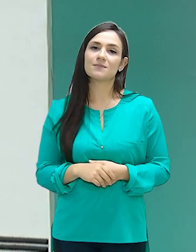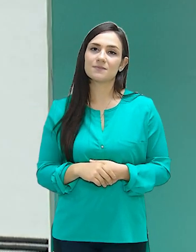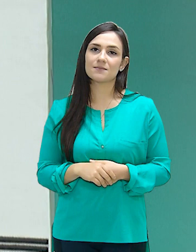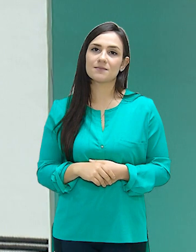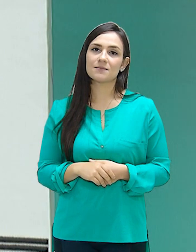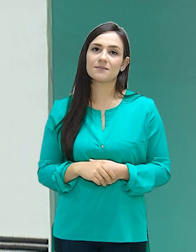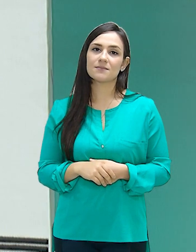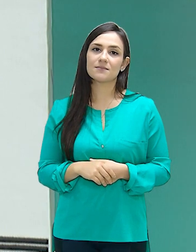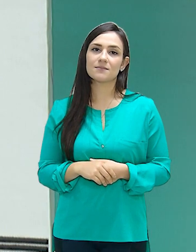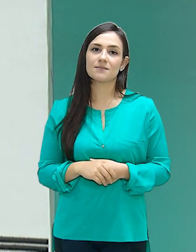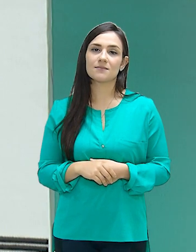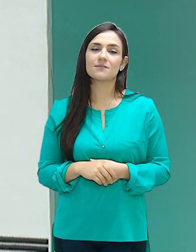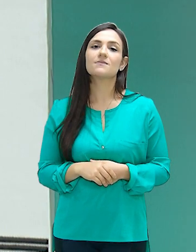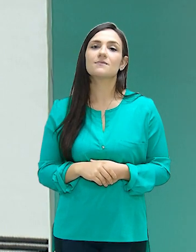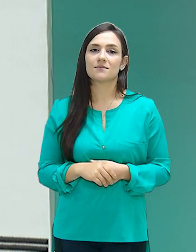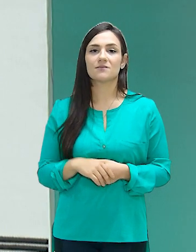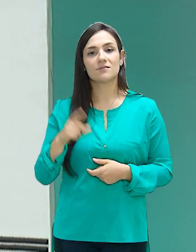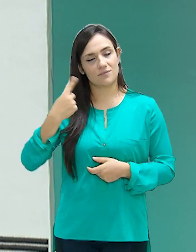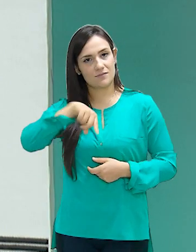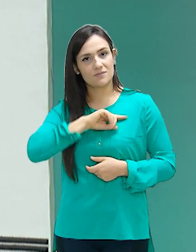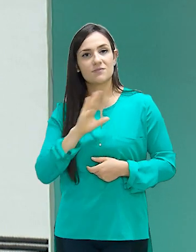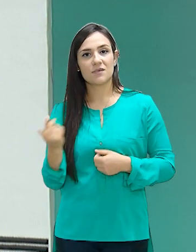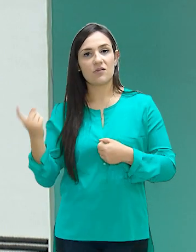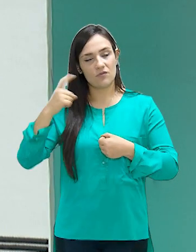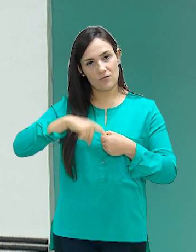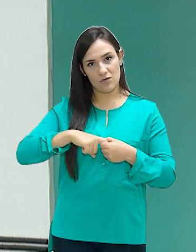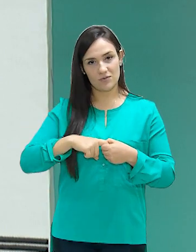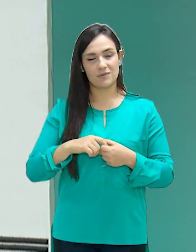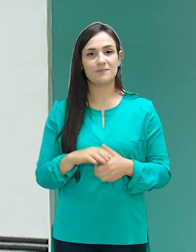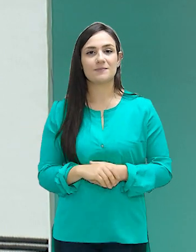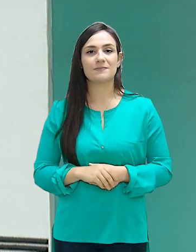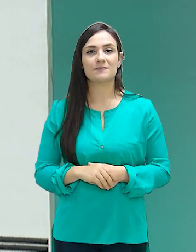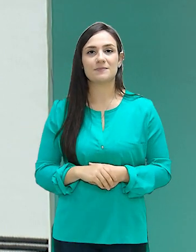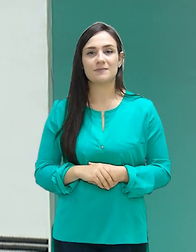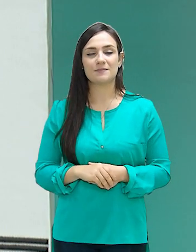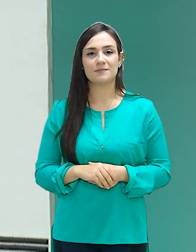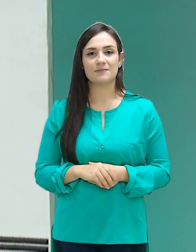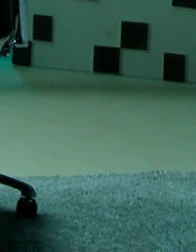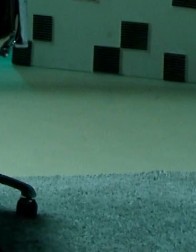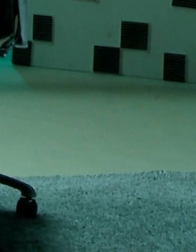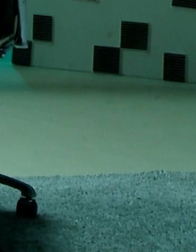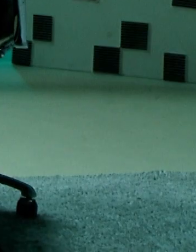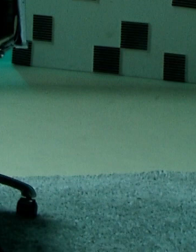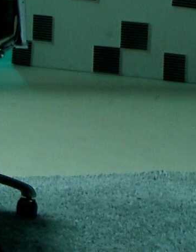ficamos por aqui no Considerações e estaremos de volta no próximo programa. Fiquem com Deus.